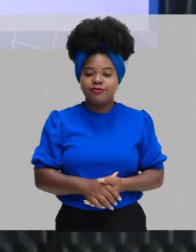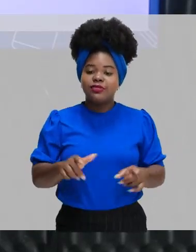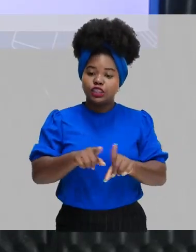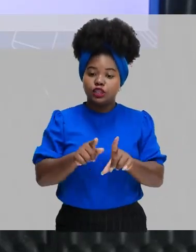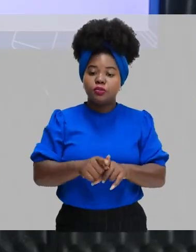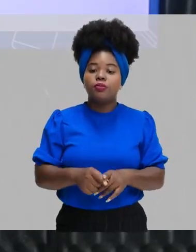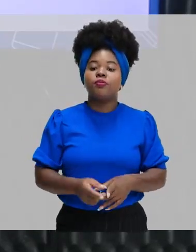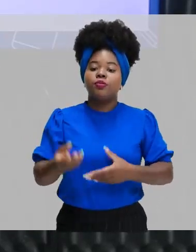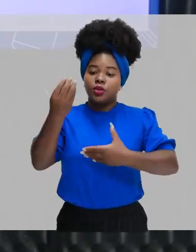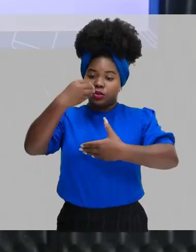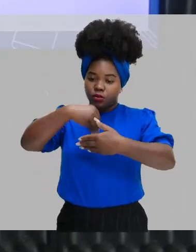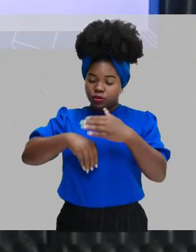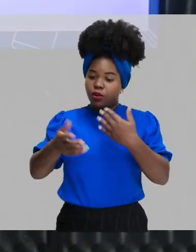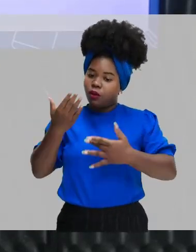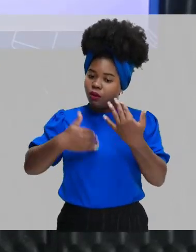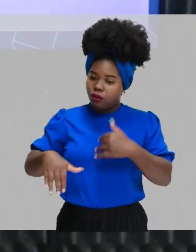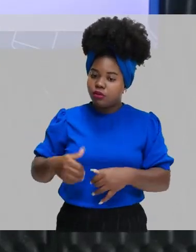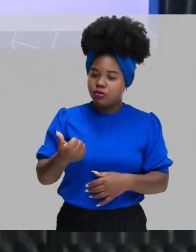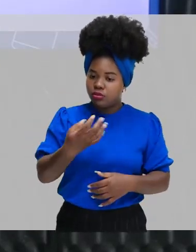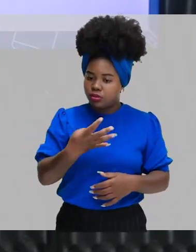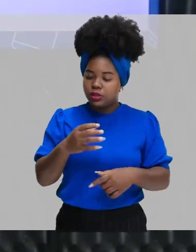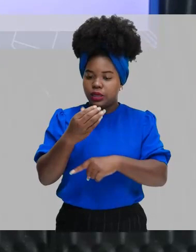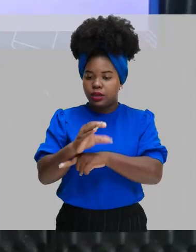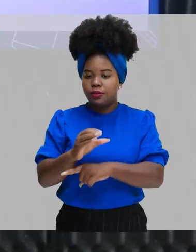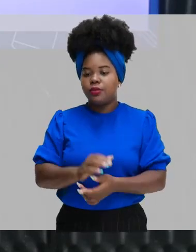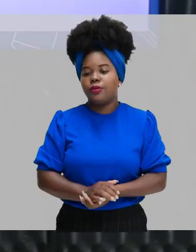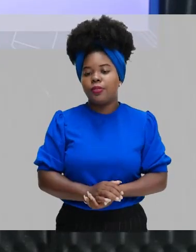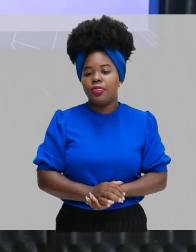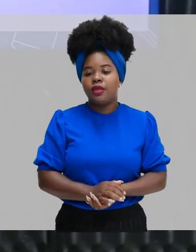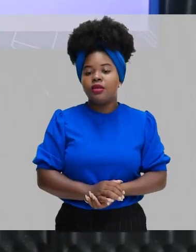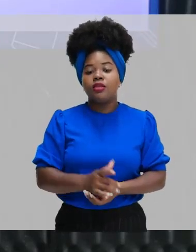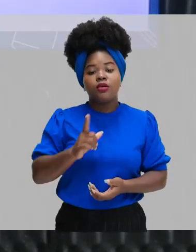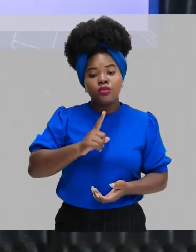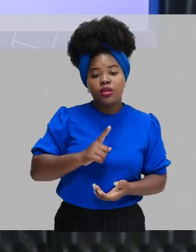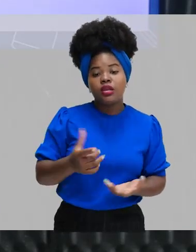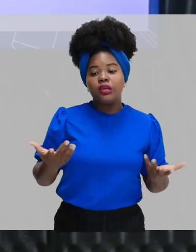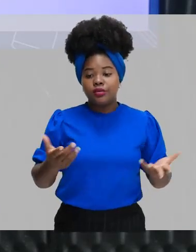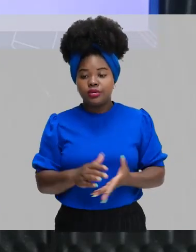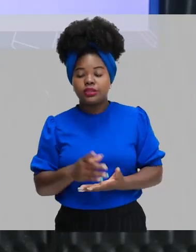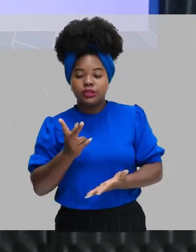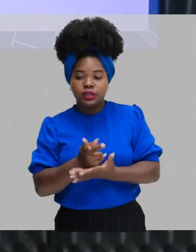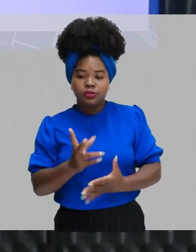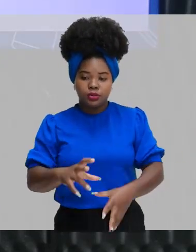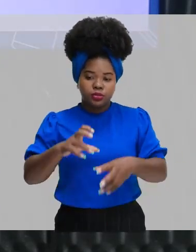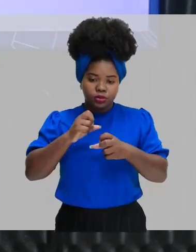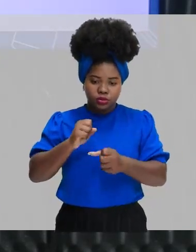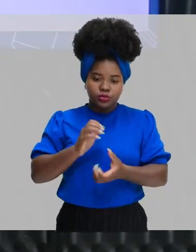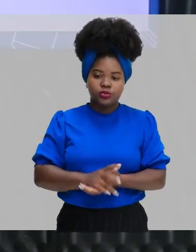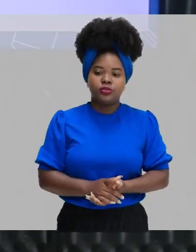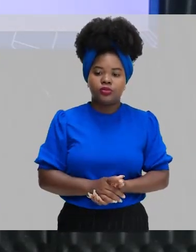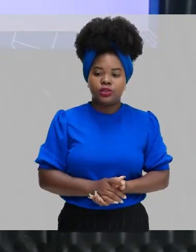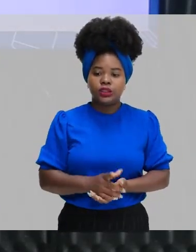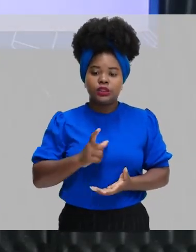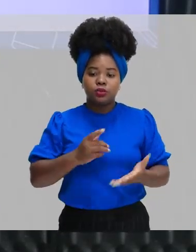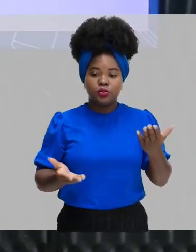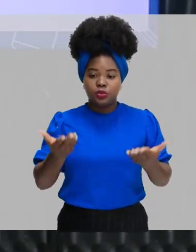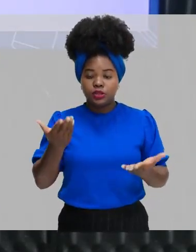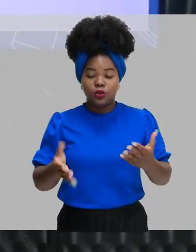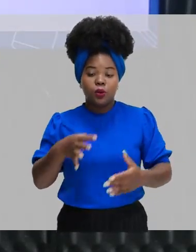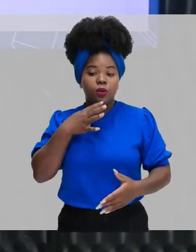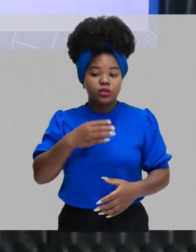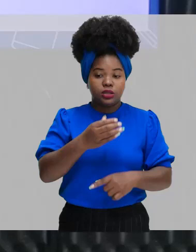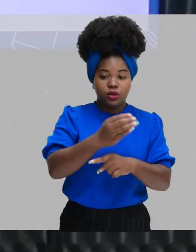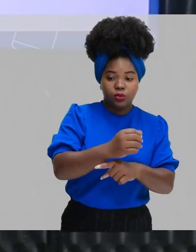sempre uma proporção conhecida entre carbono 14 e carbono 12 a partir do momento que esse